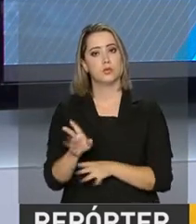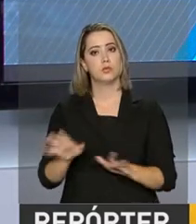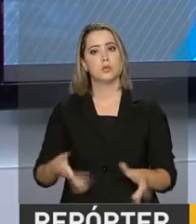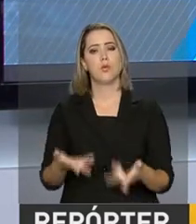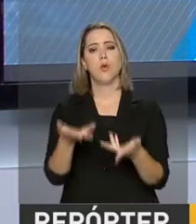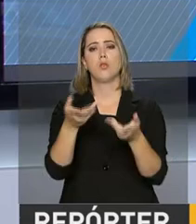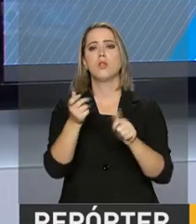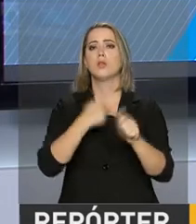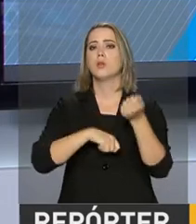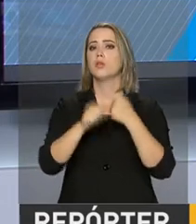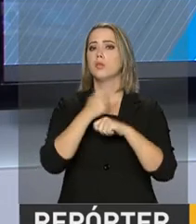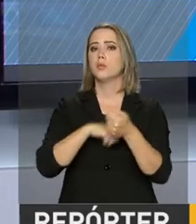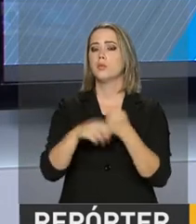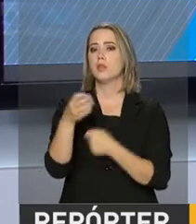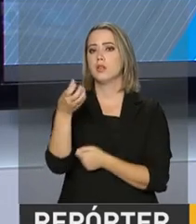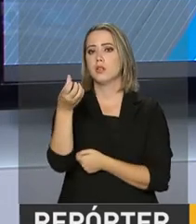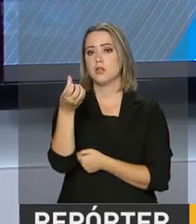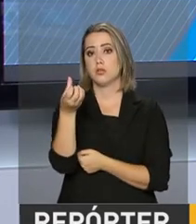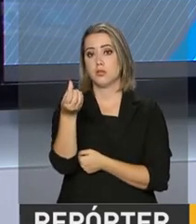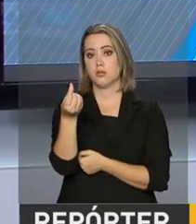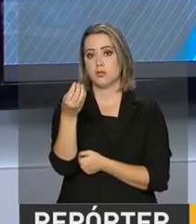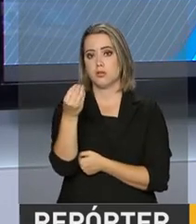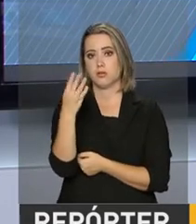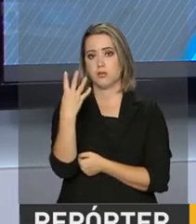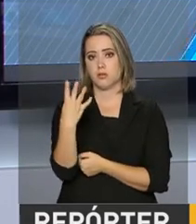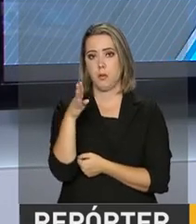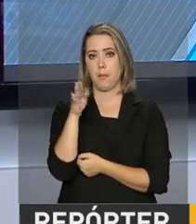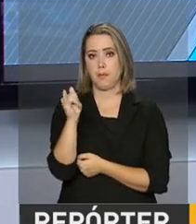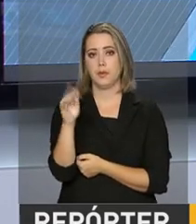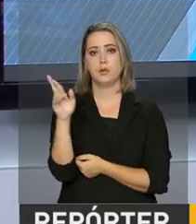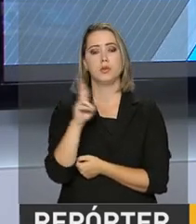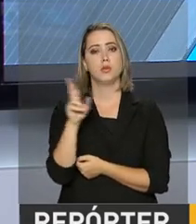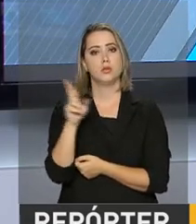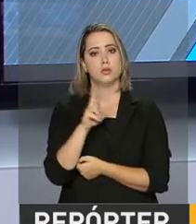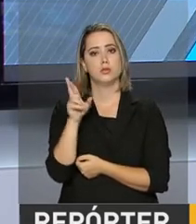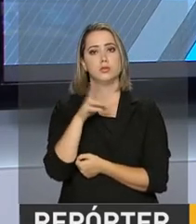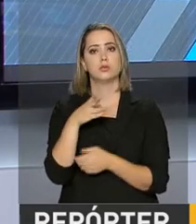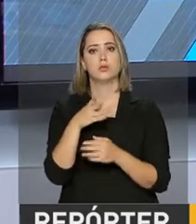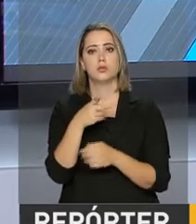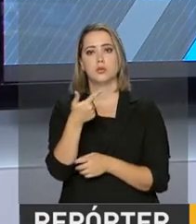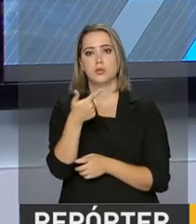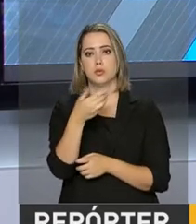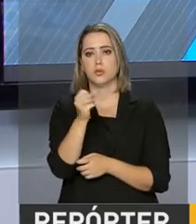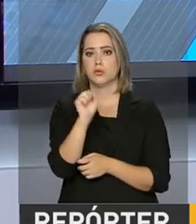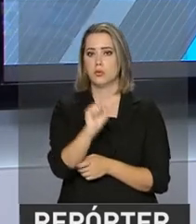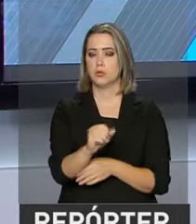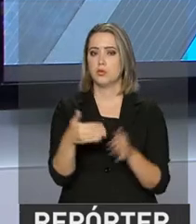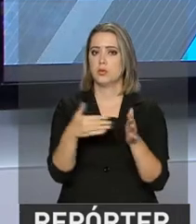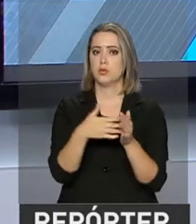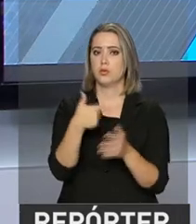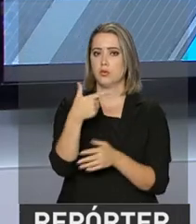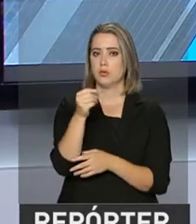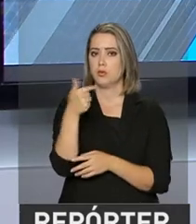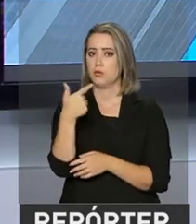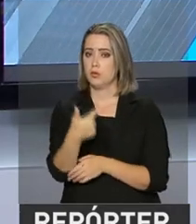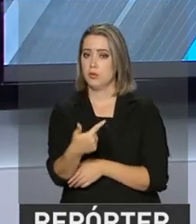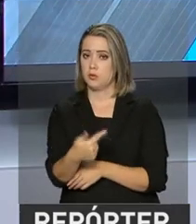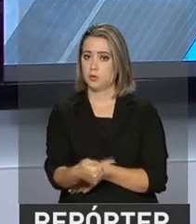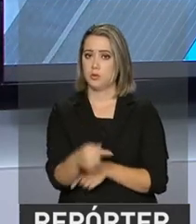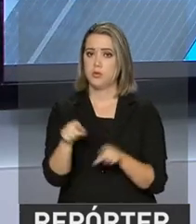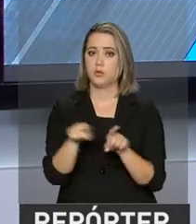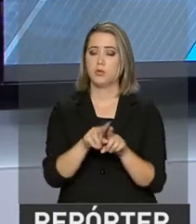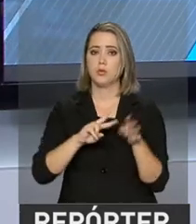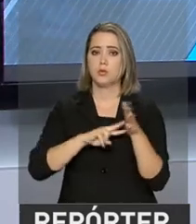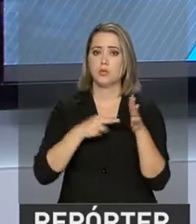gerar uma economia de 604 bilhões de reais no período entre 2018 e 2020 e 7 este representa